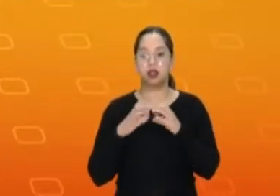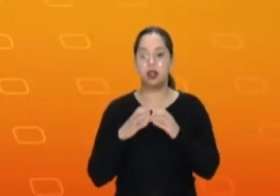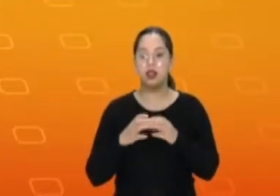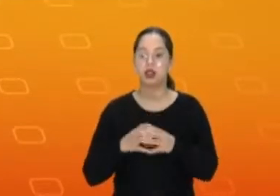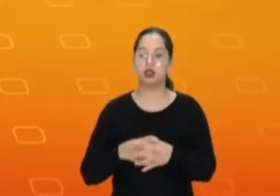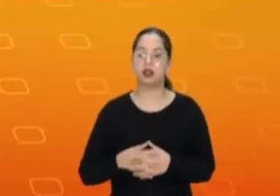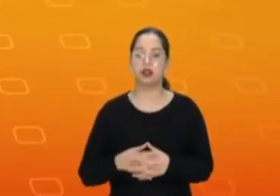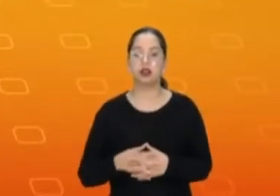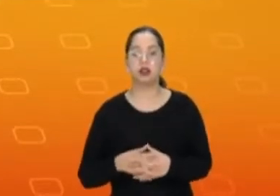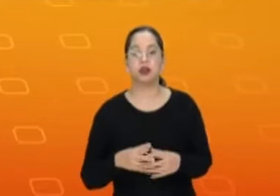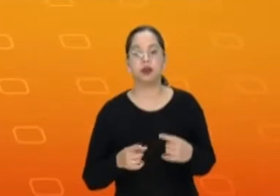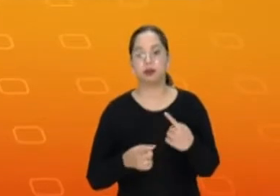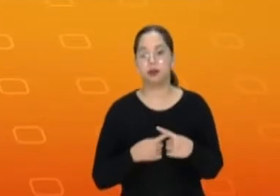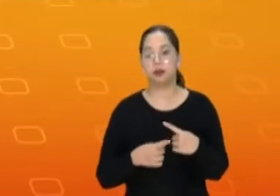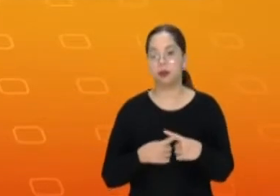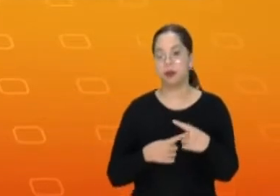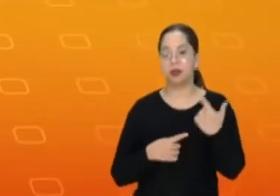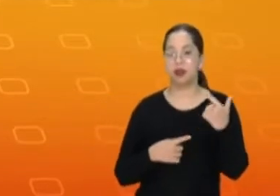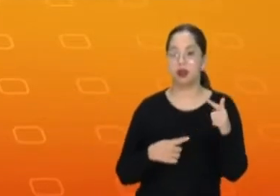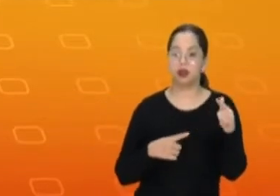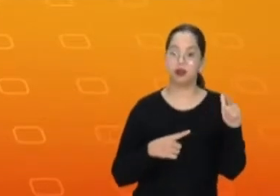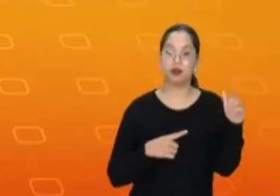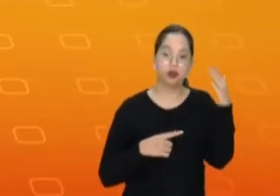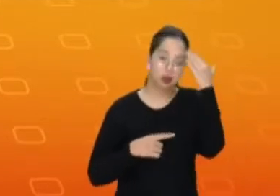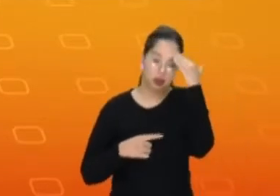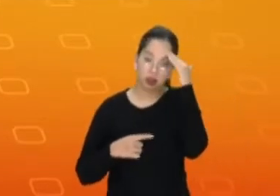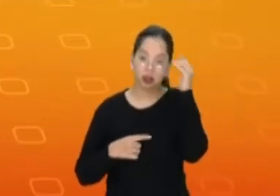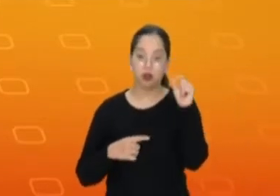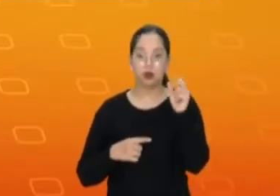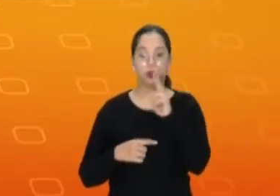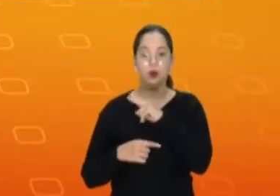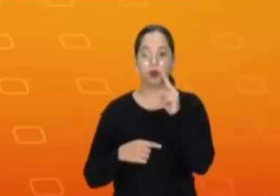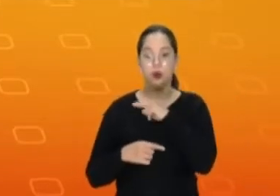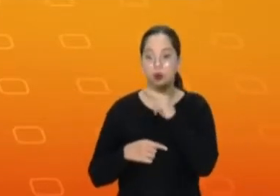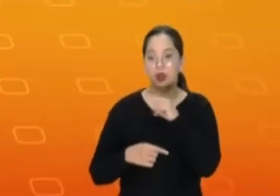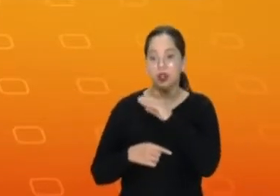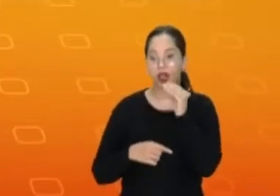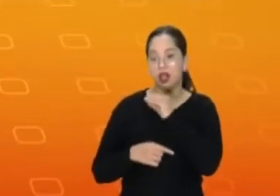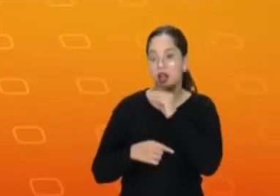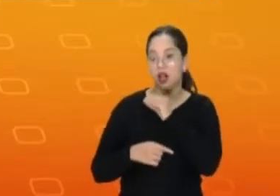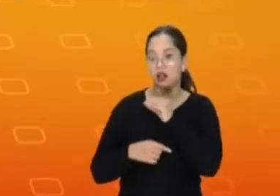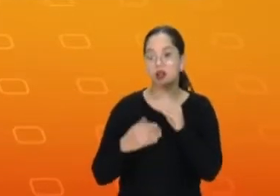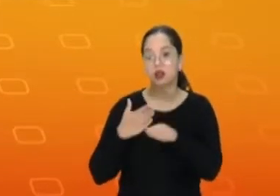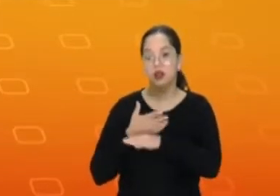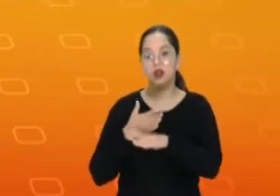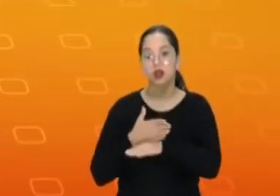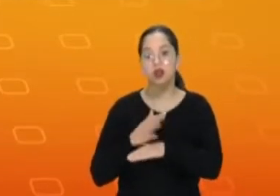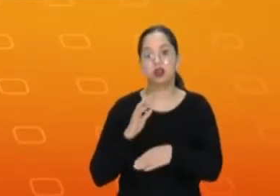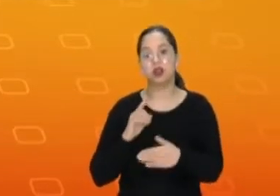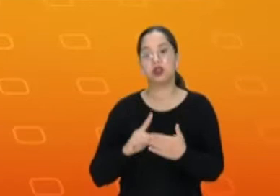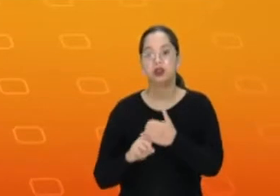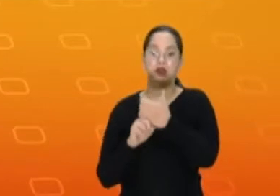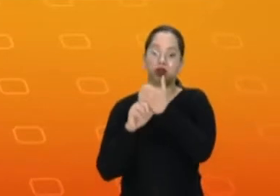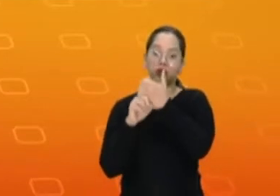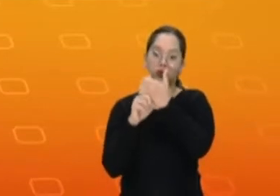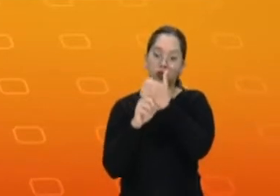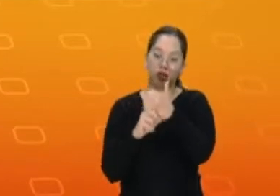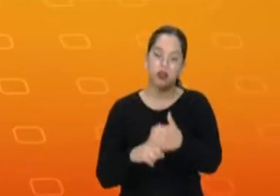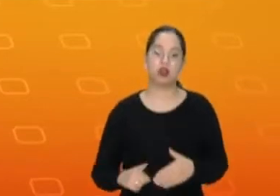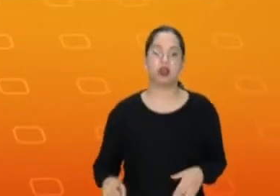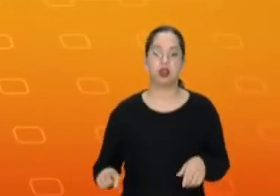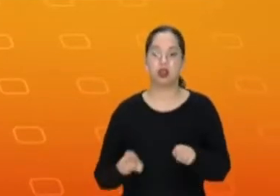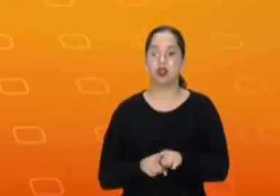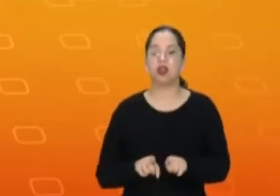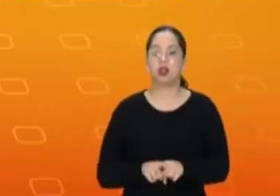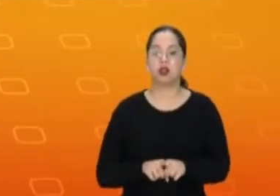de produção de conteúdo, entendam a questão de urgência e de como funciona todo um processo de tecnologia, né, do nosso